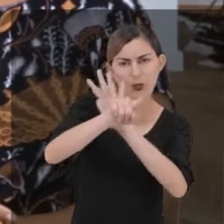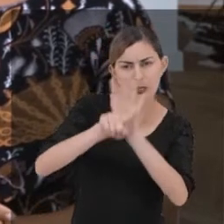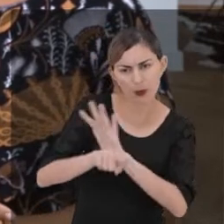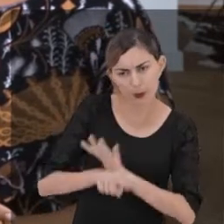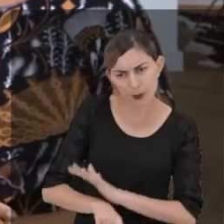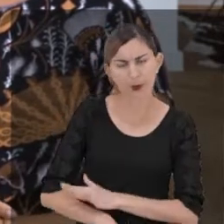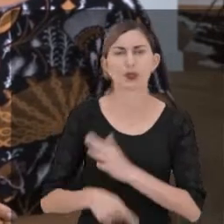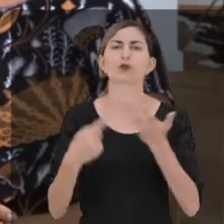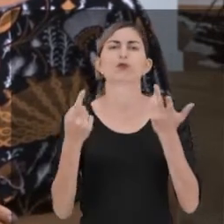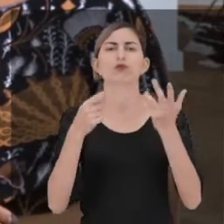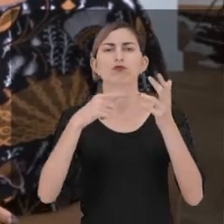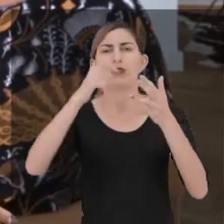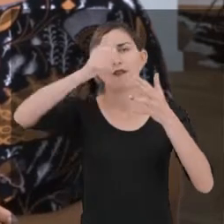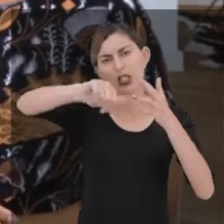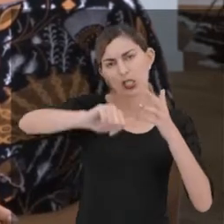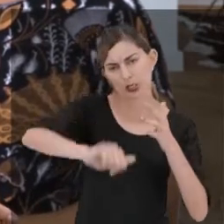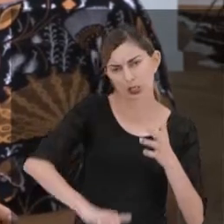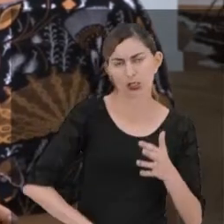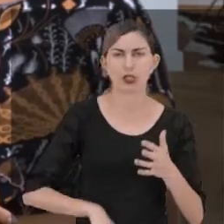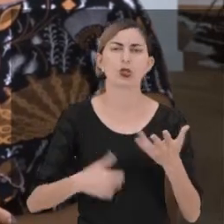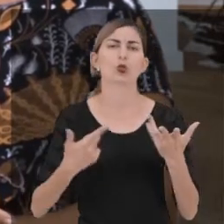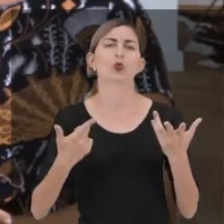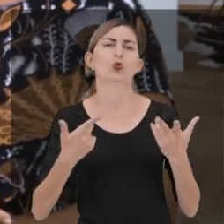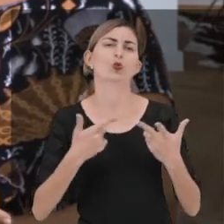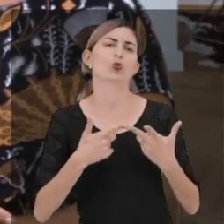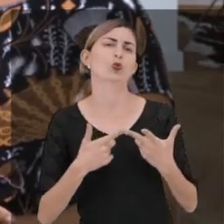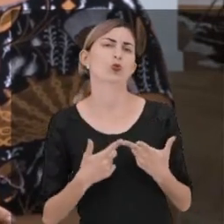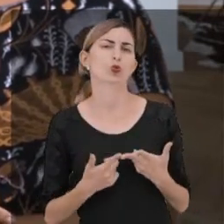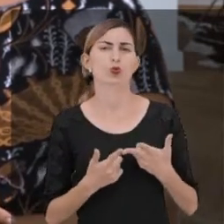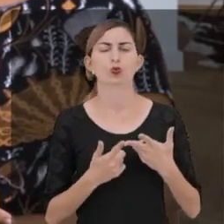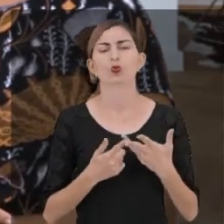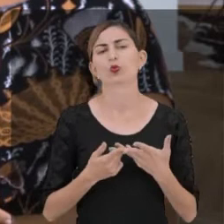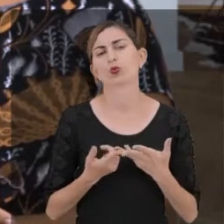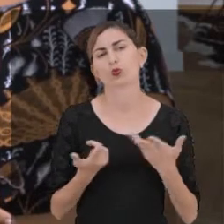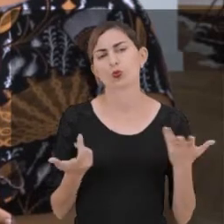questionários, organização de avaliações,